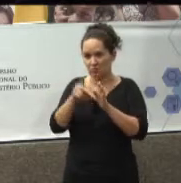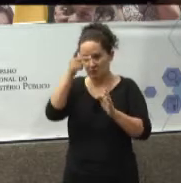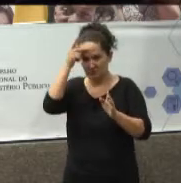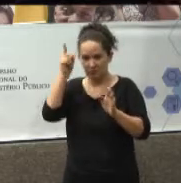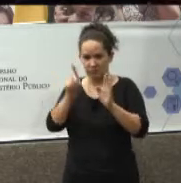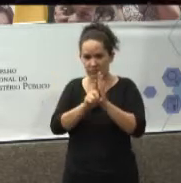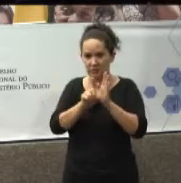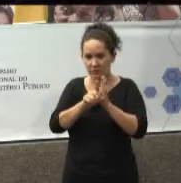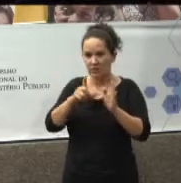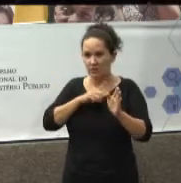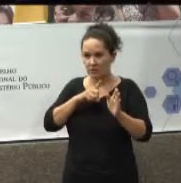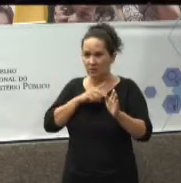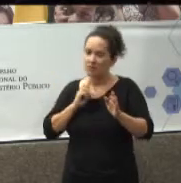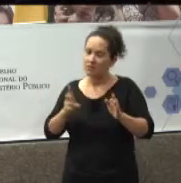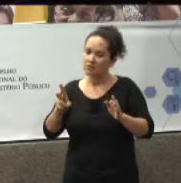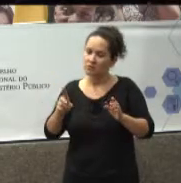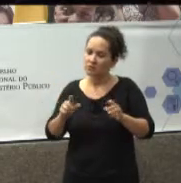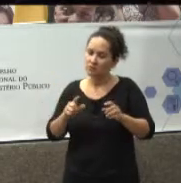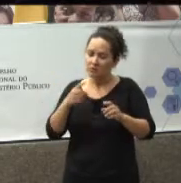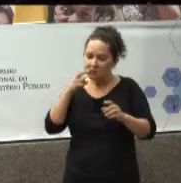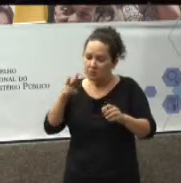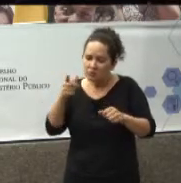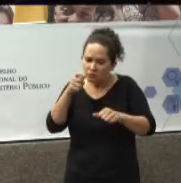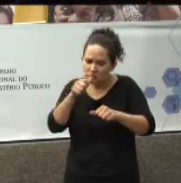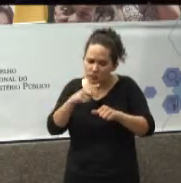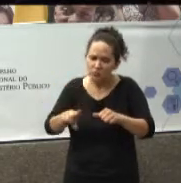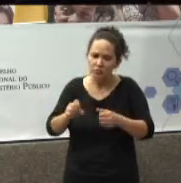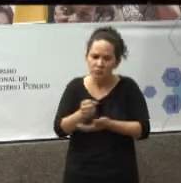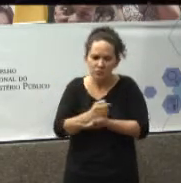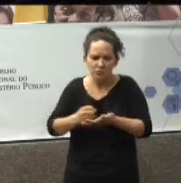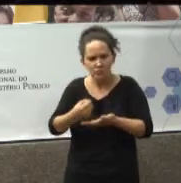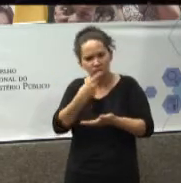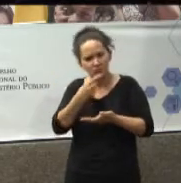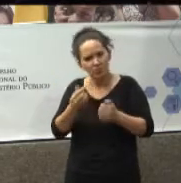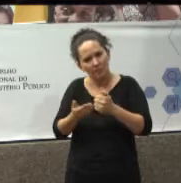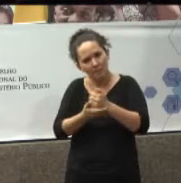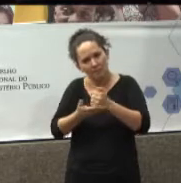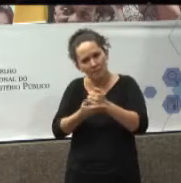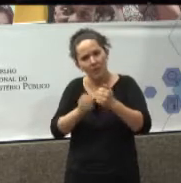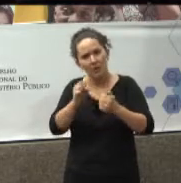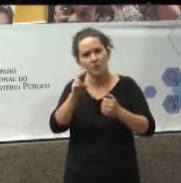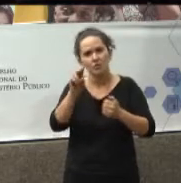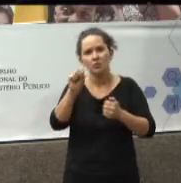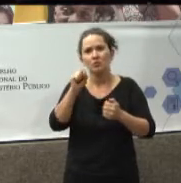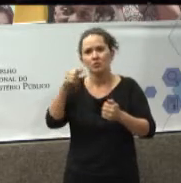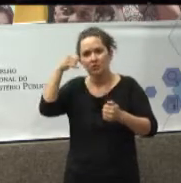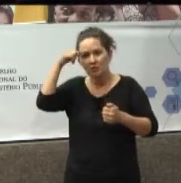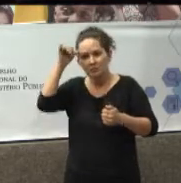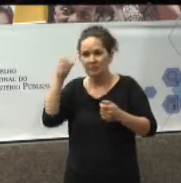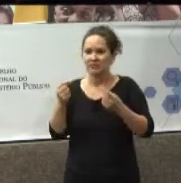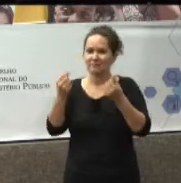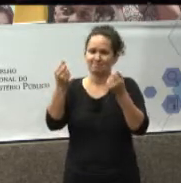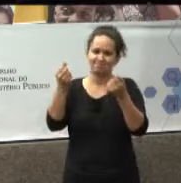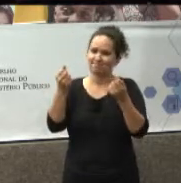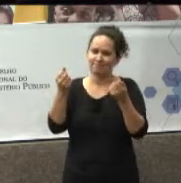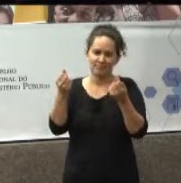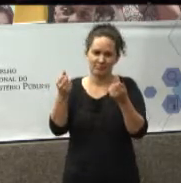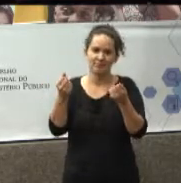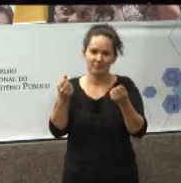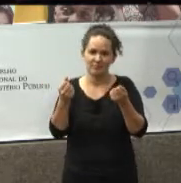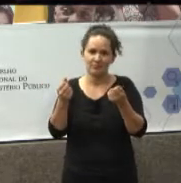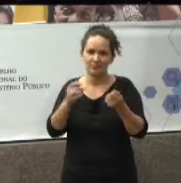tem c tem sempre que revisar a cesta básica do sus para evitar esse gasto desnecessário na